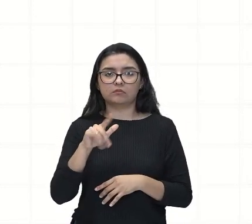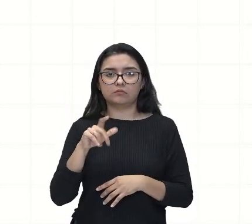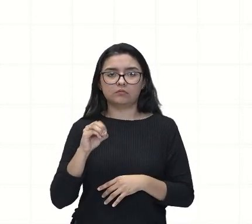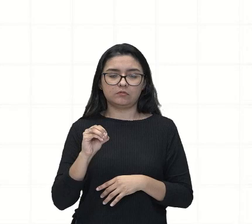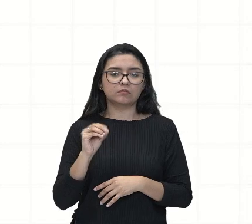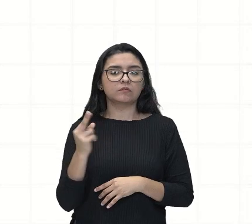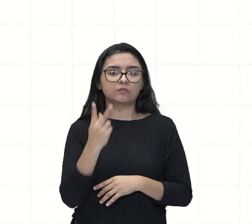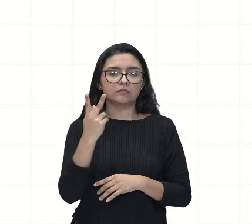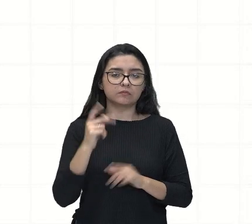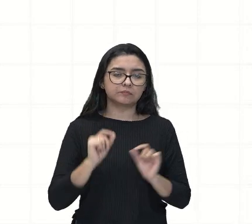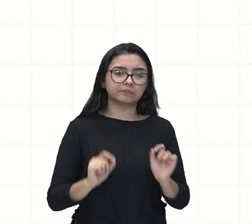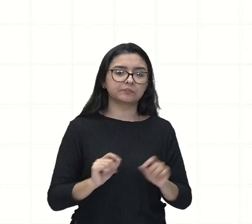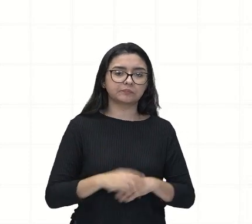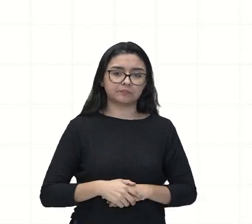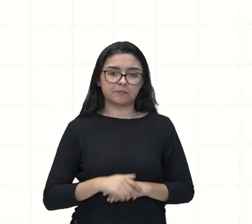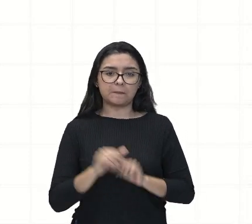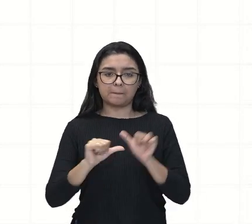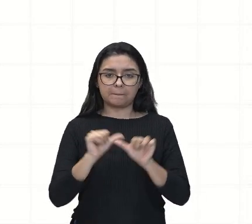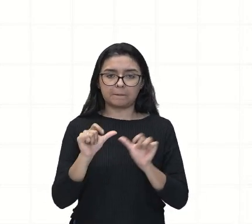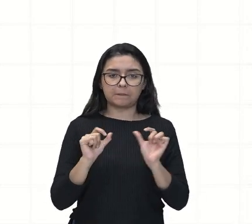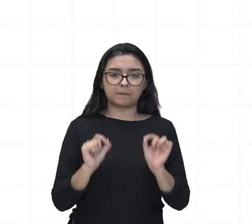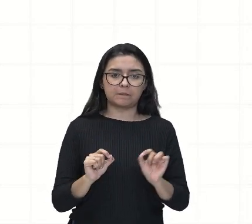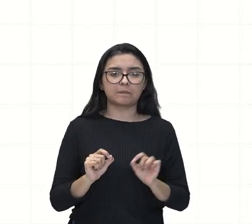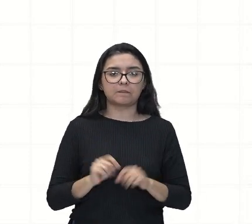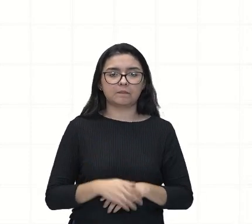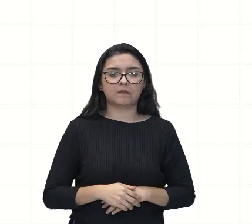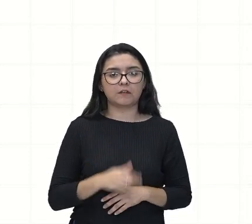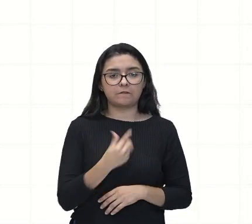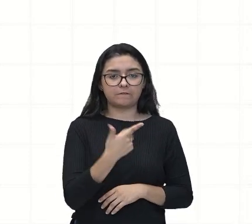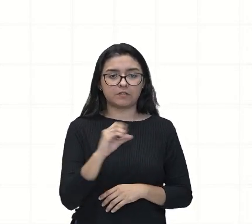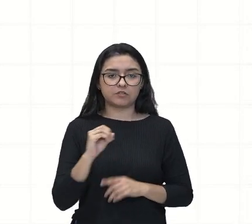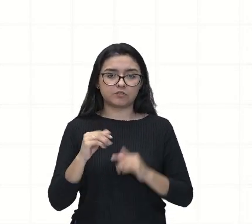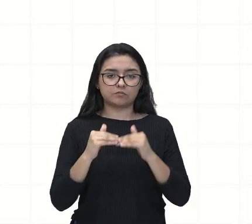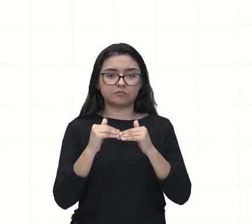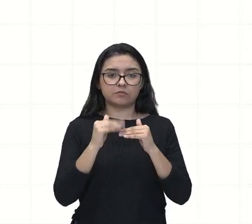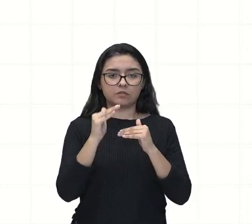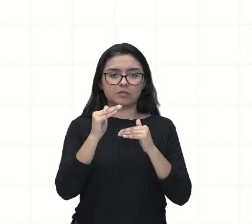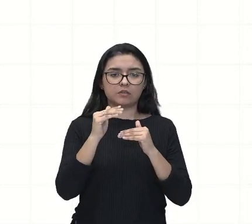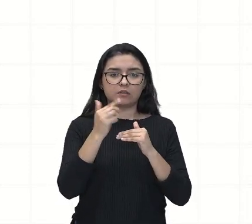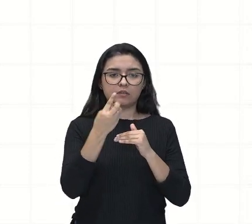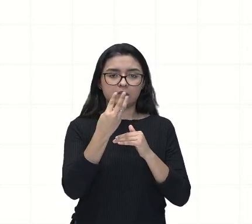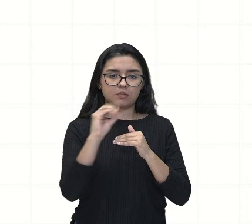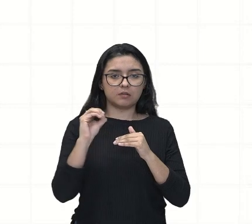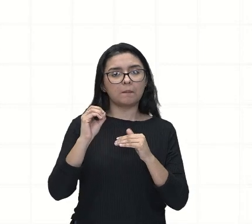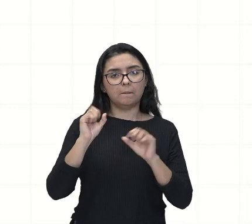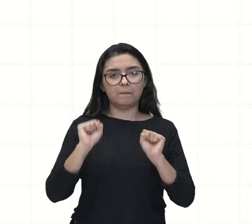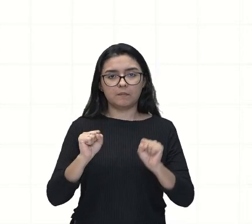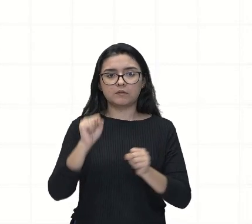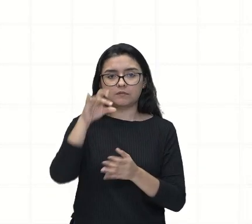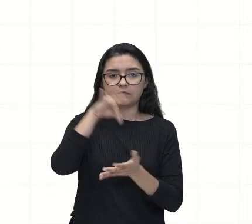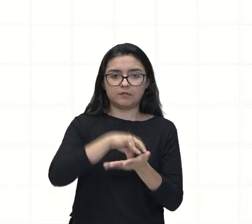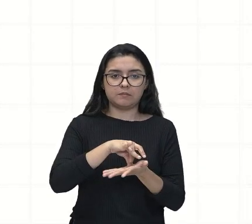vai estar variando entre 20 e 30. Então, aqui eu posso afirmar isso.